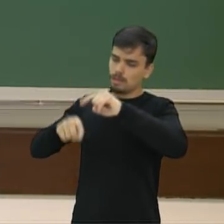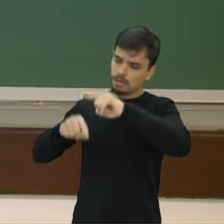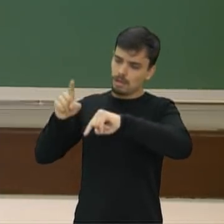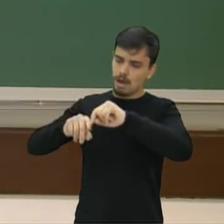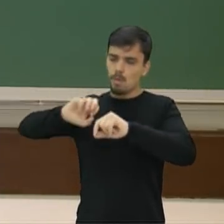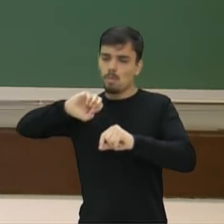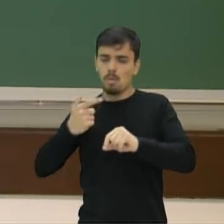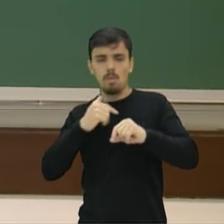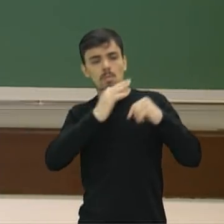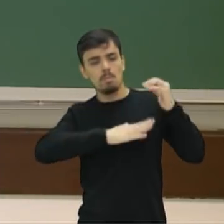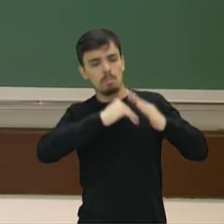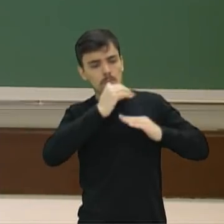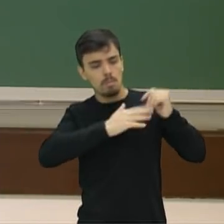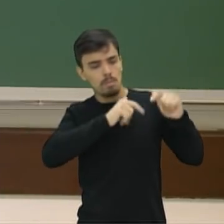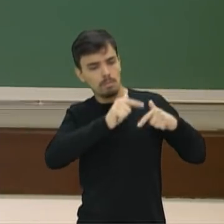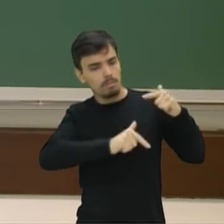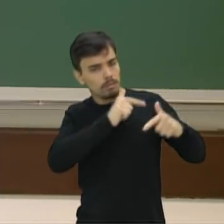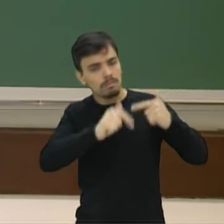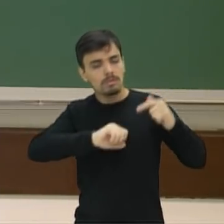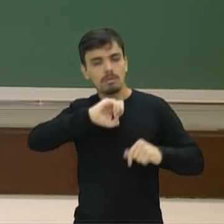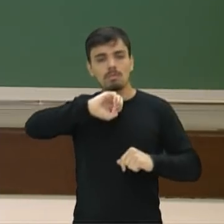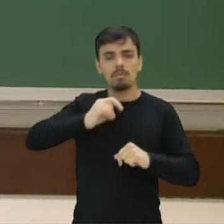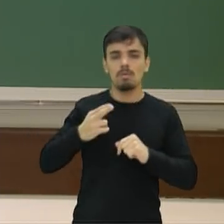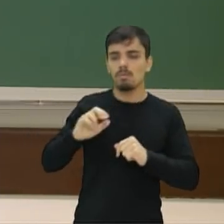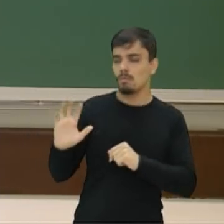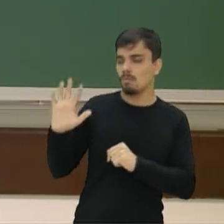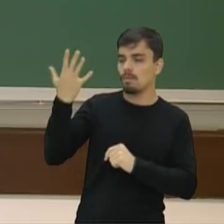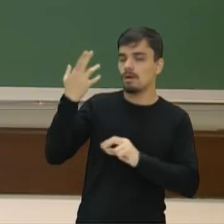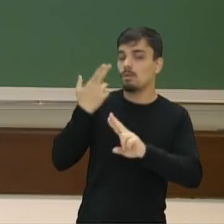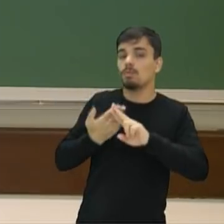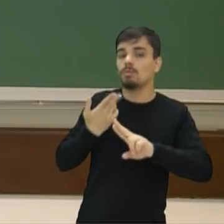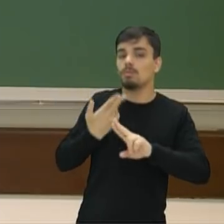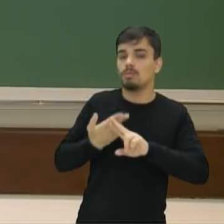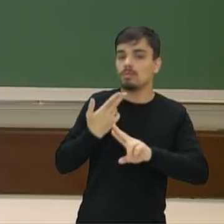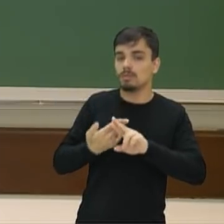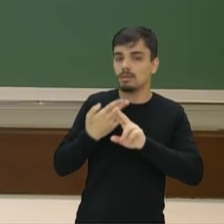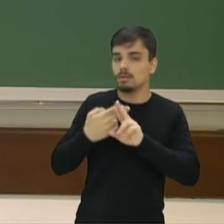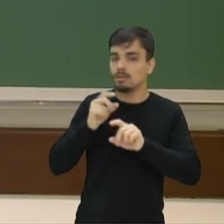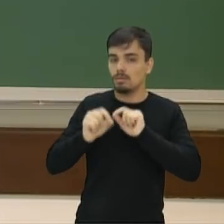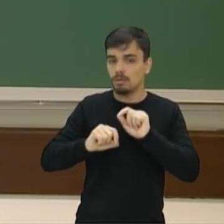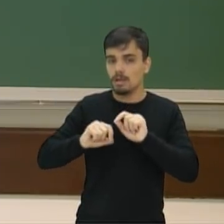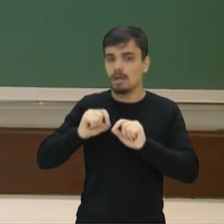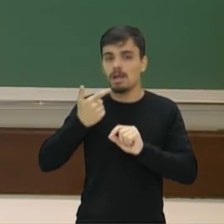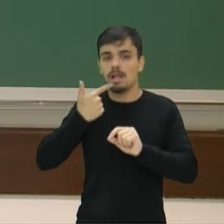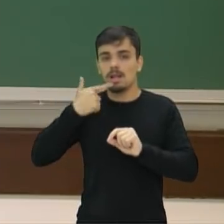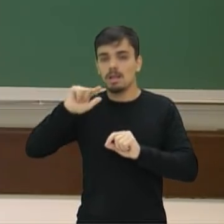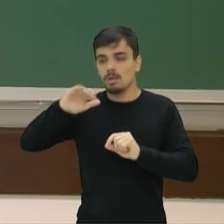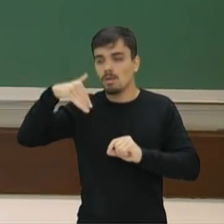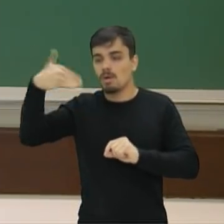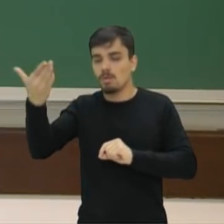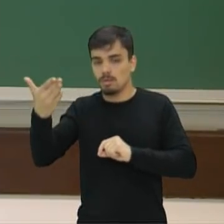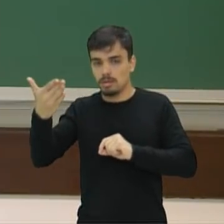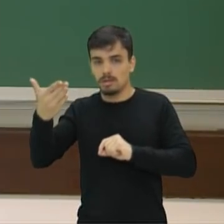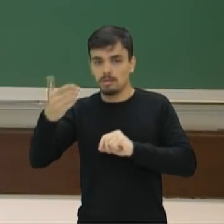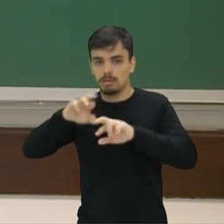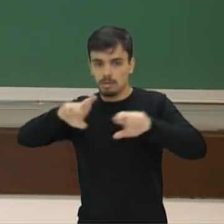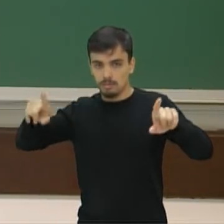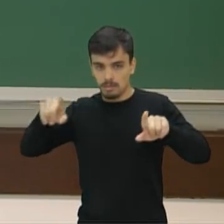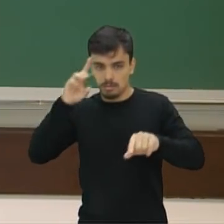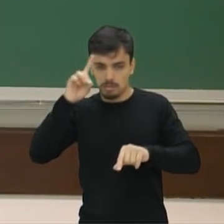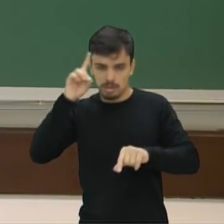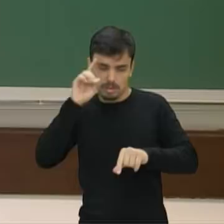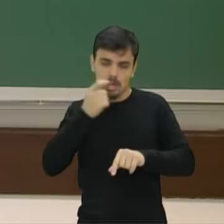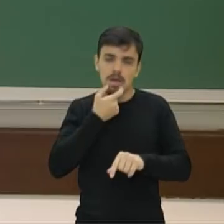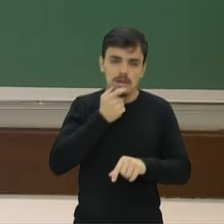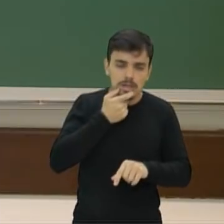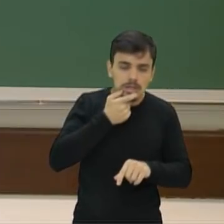objetos, profissões, ações que a gente usa com estrangeirismo, palavras que a gente usa no inglês no nosso dia a dia. Dá